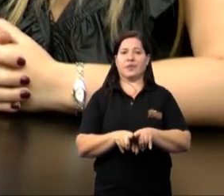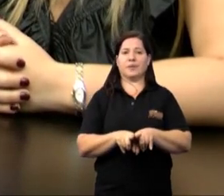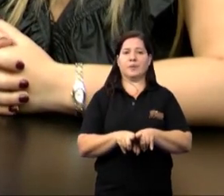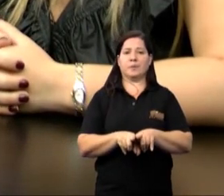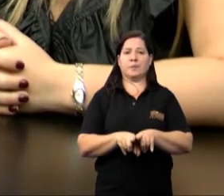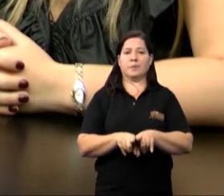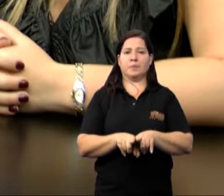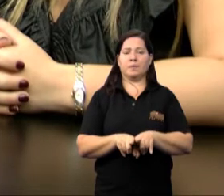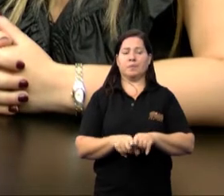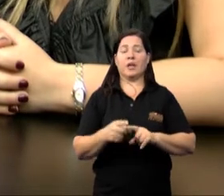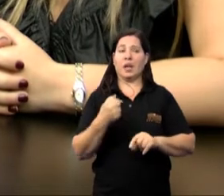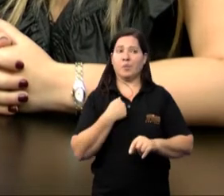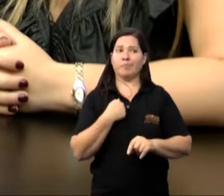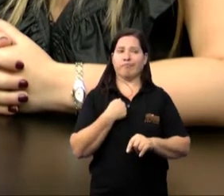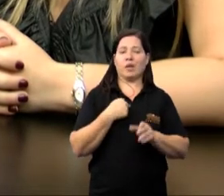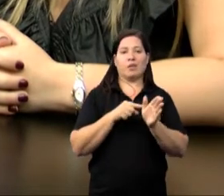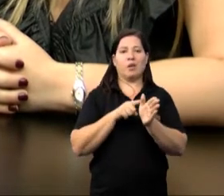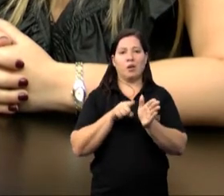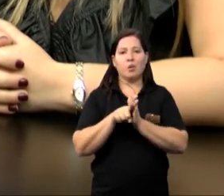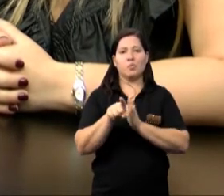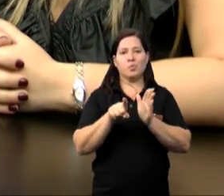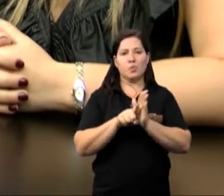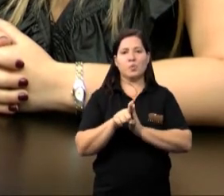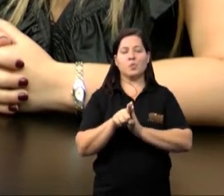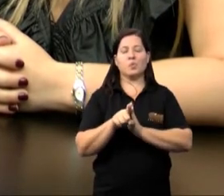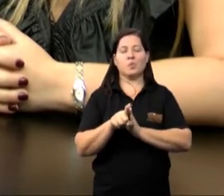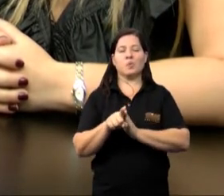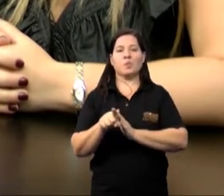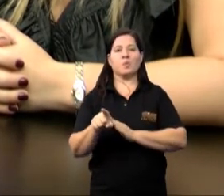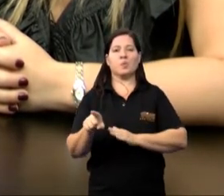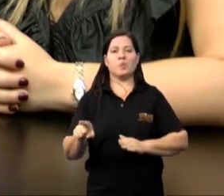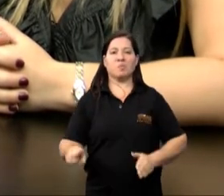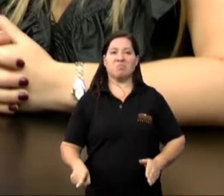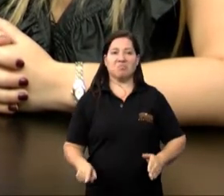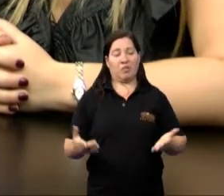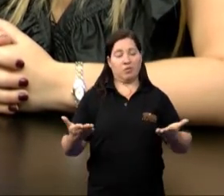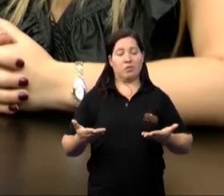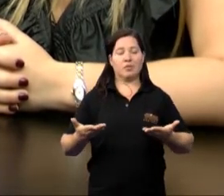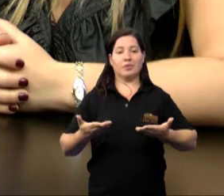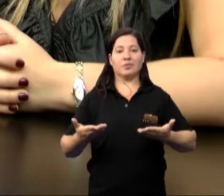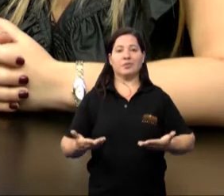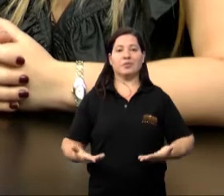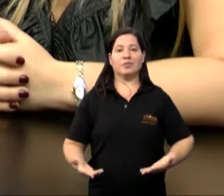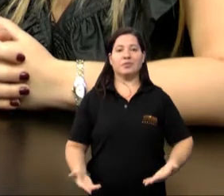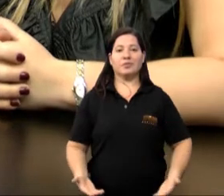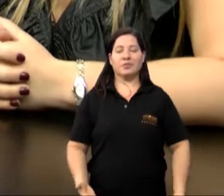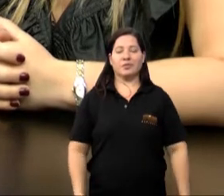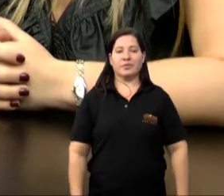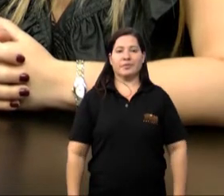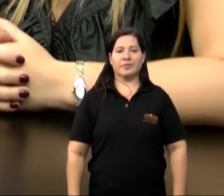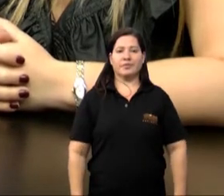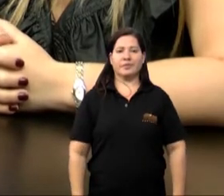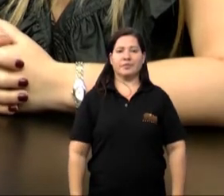me guiam para uma pergunta que eu acho que é atual, dúvida de muitos. E